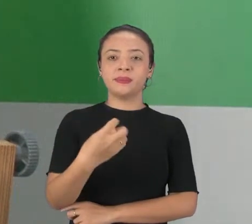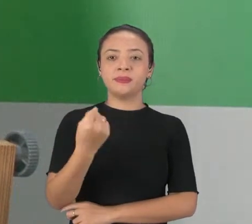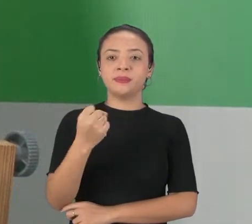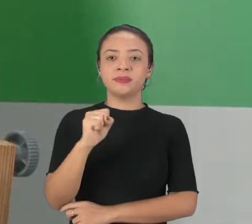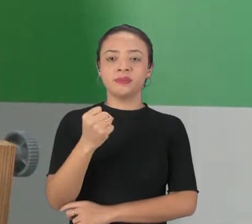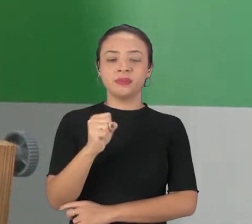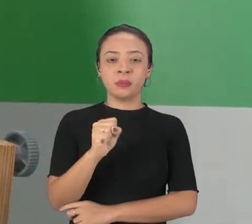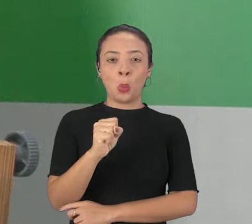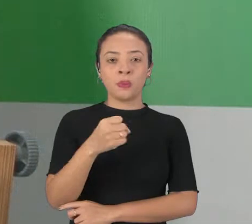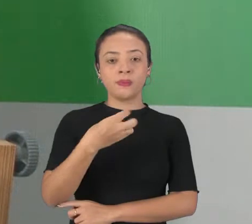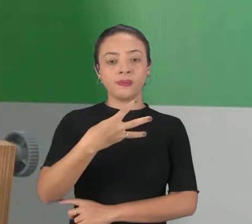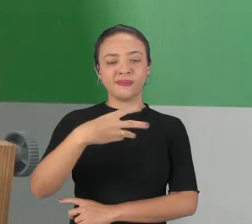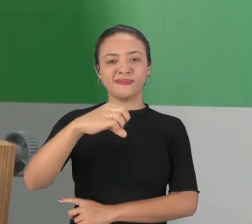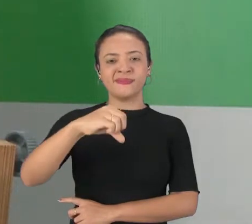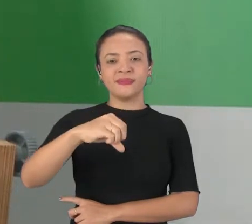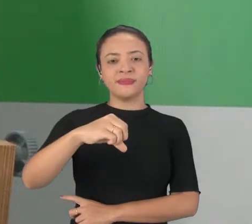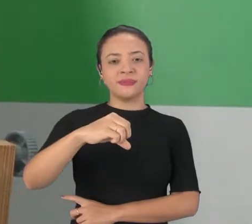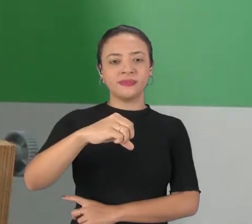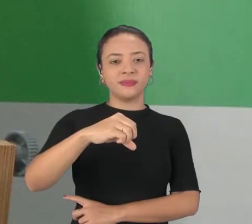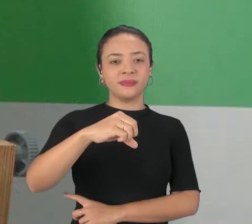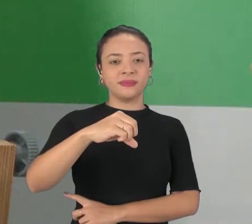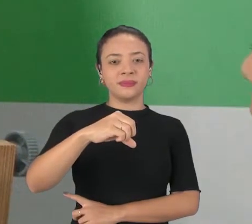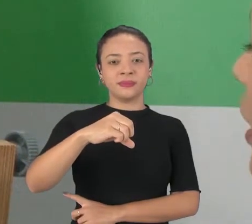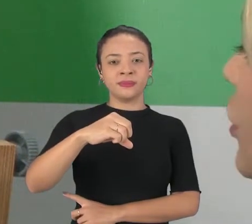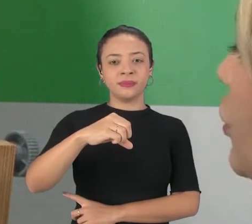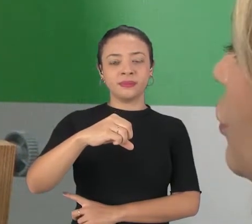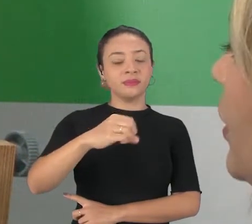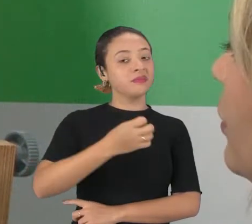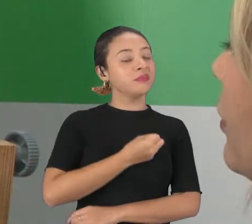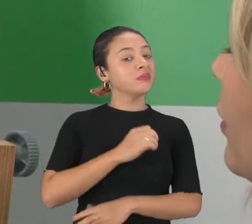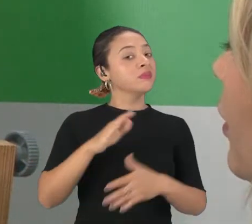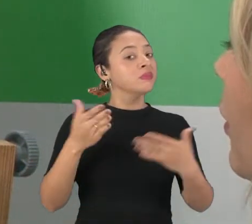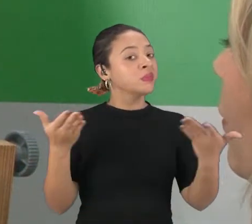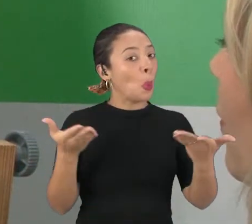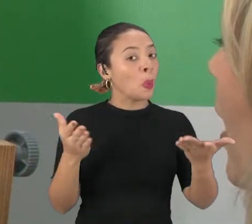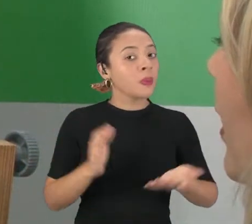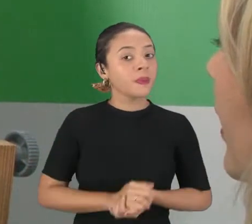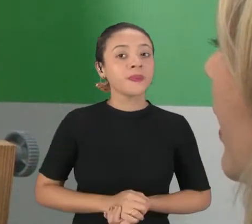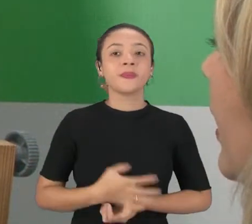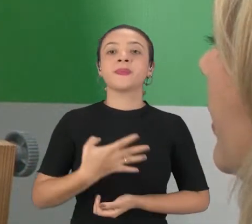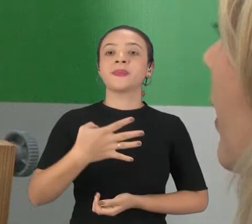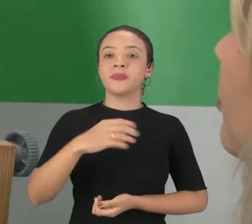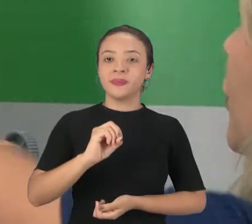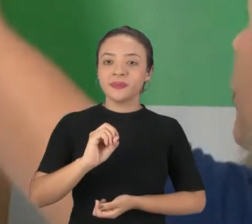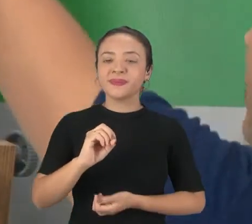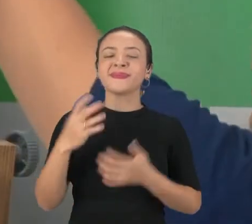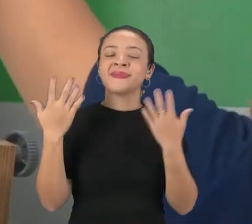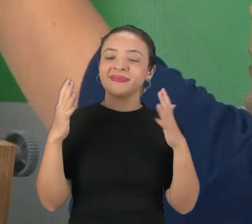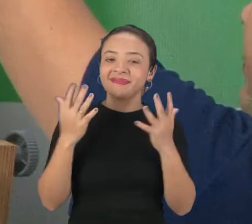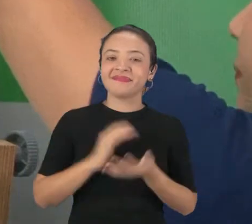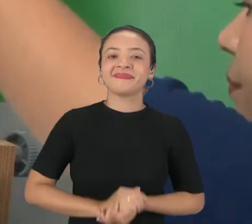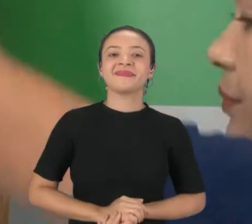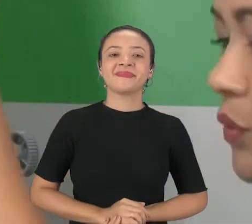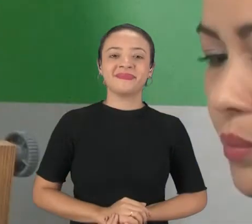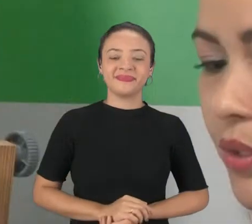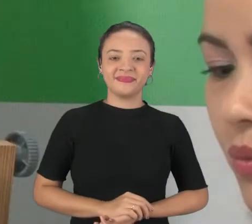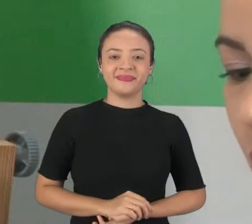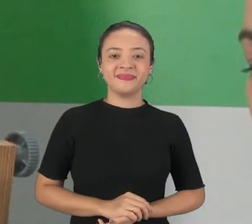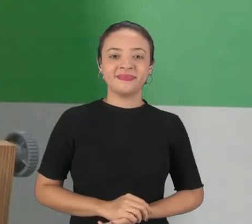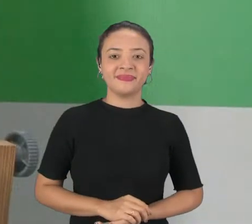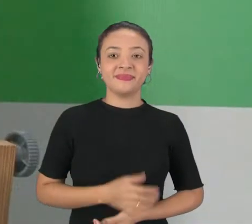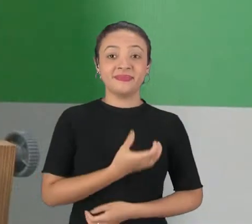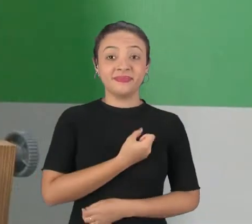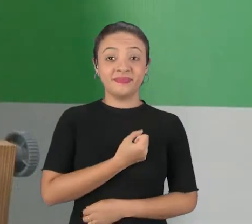38 39 Qual será este número 40 muito bem